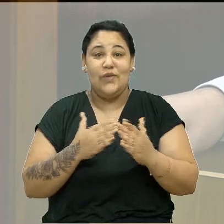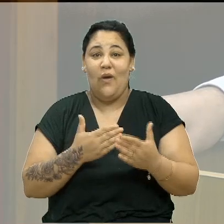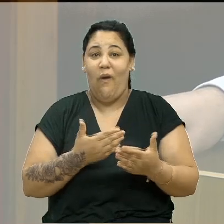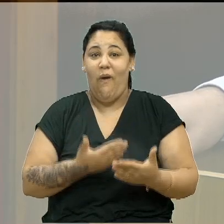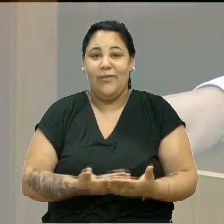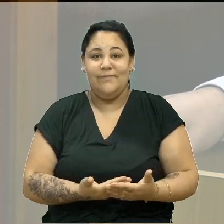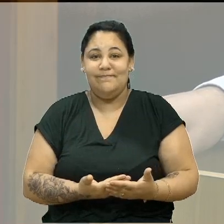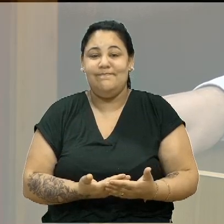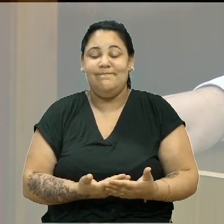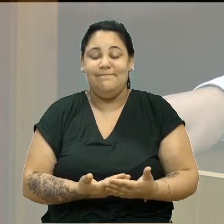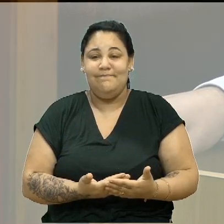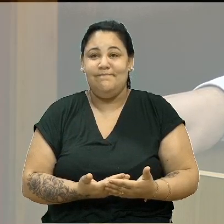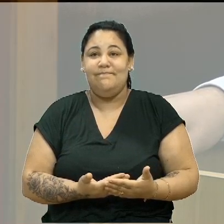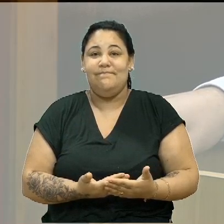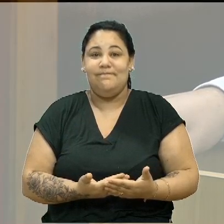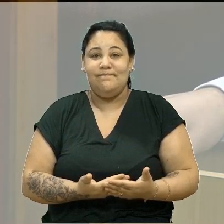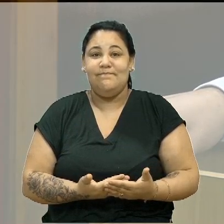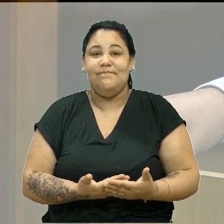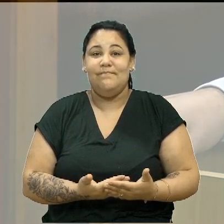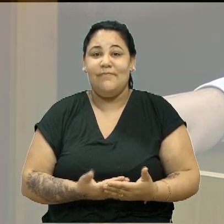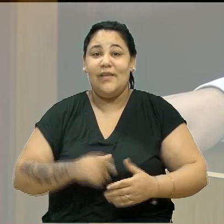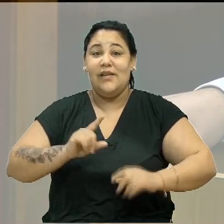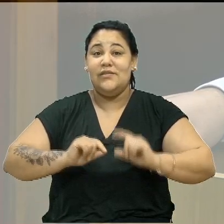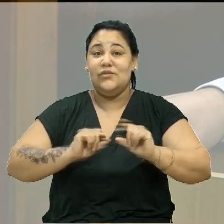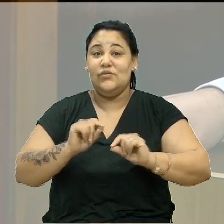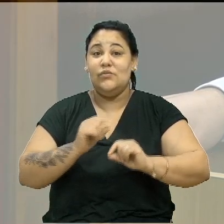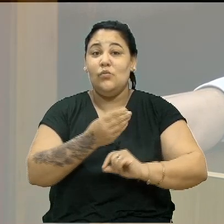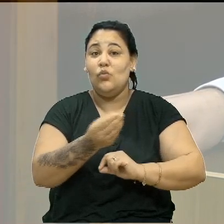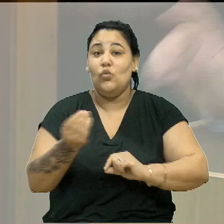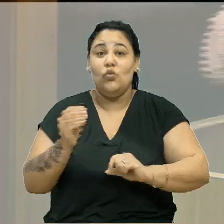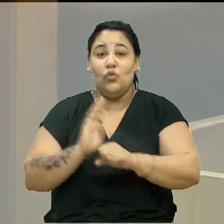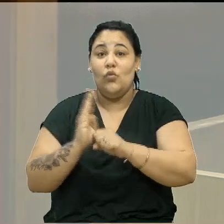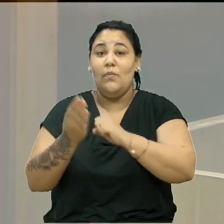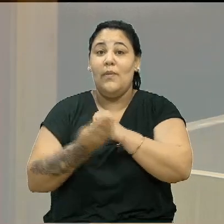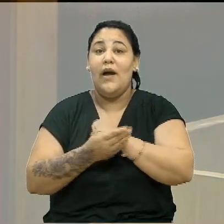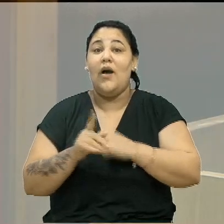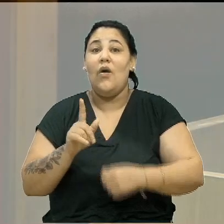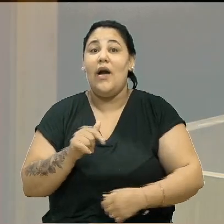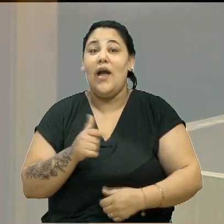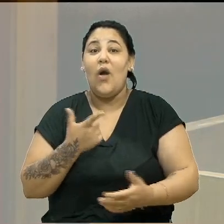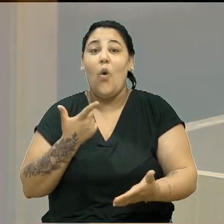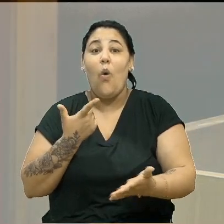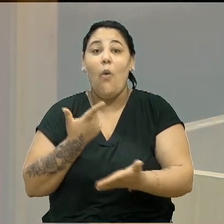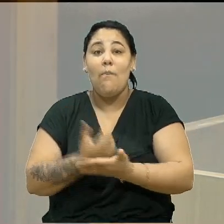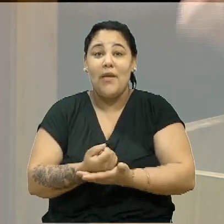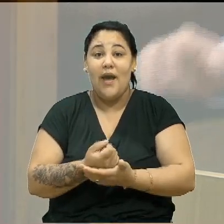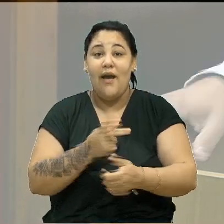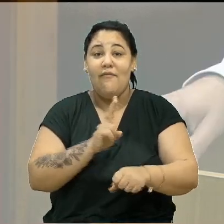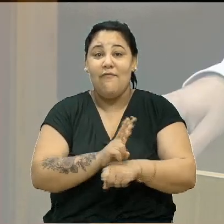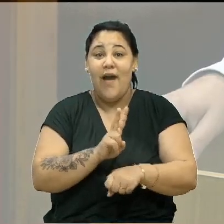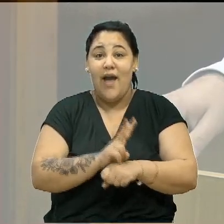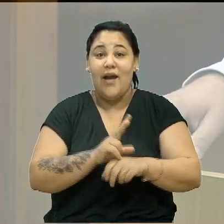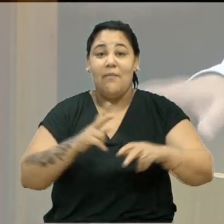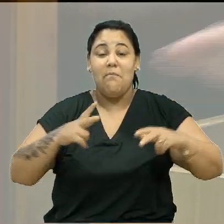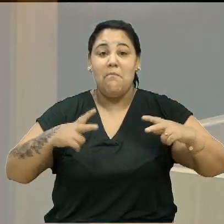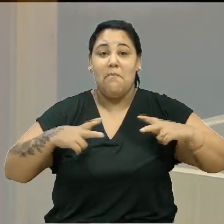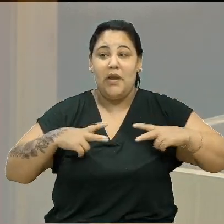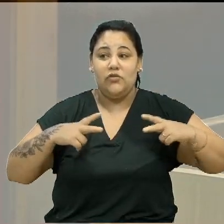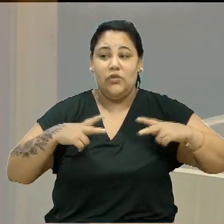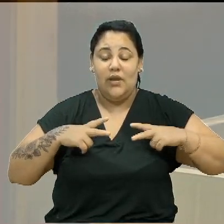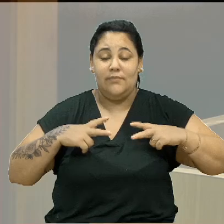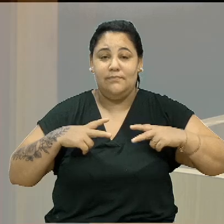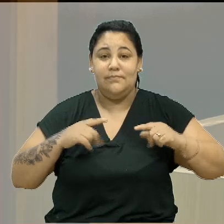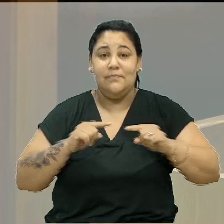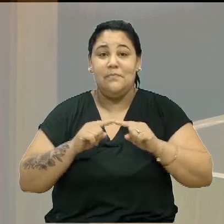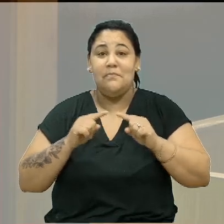construíram escolas. As alternativas em muitos bairros são comprar vagas da iniciativa privada. Mas nem